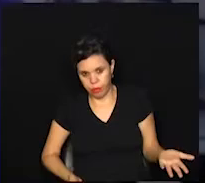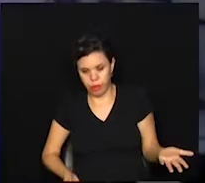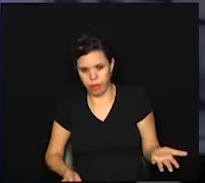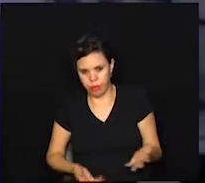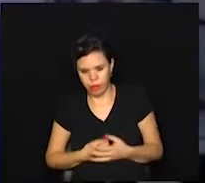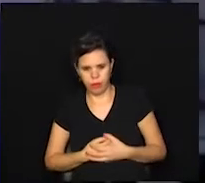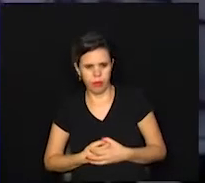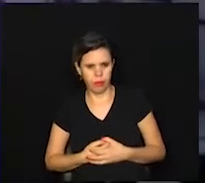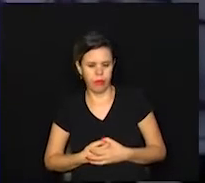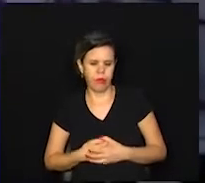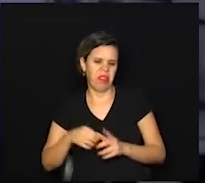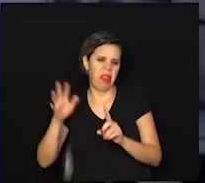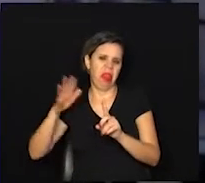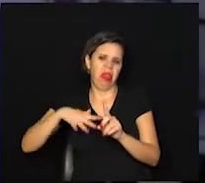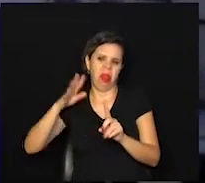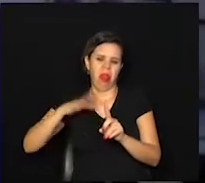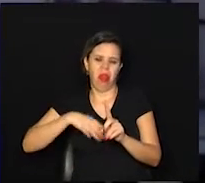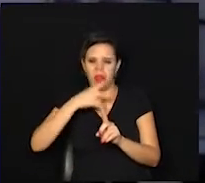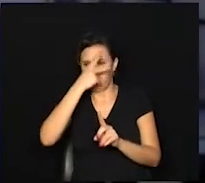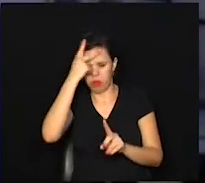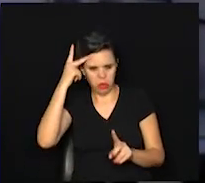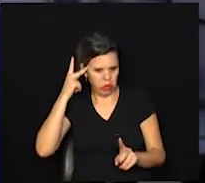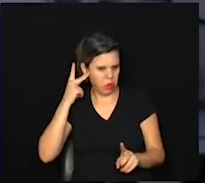Homenageou torturadores, homenageou